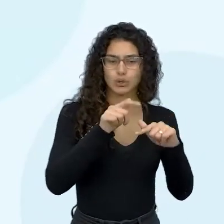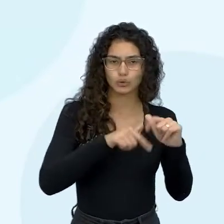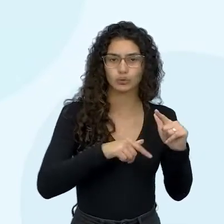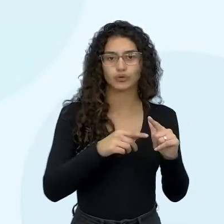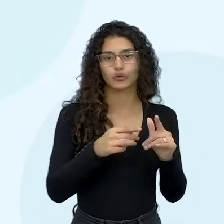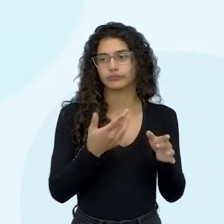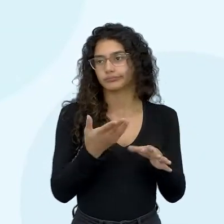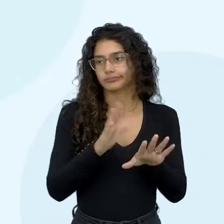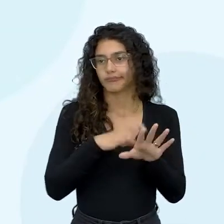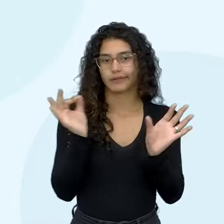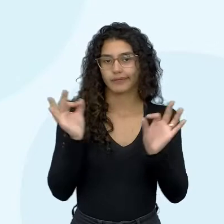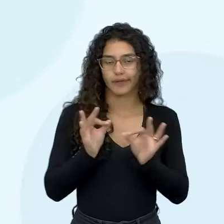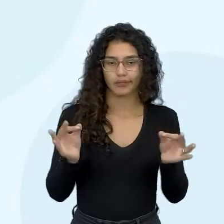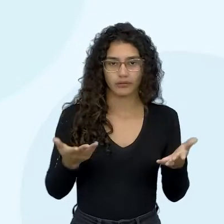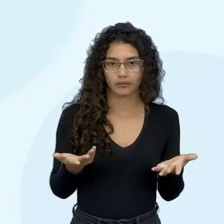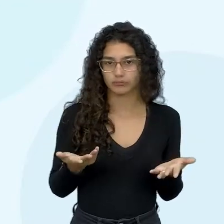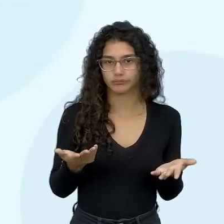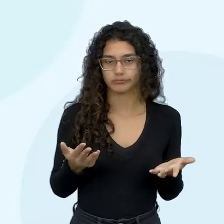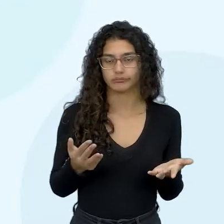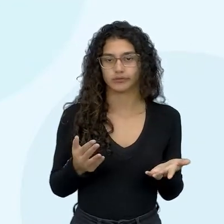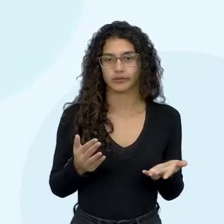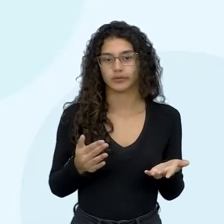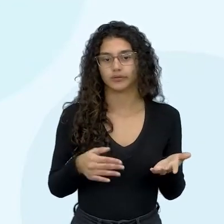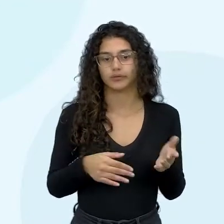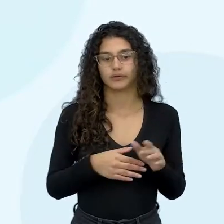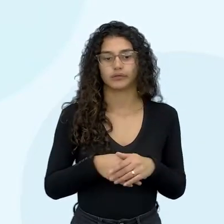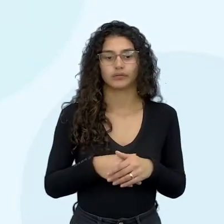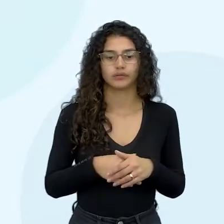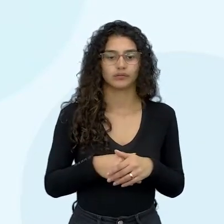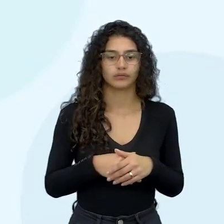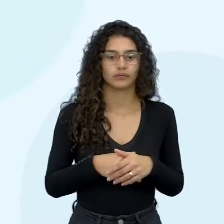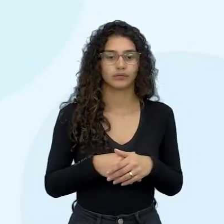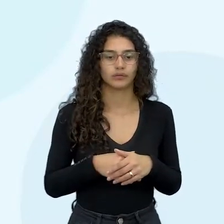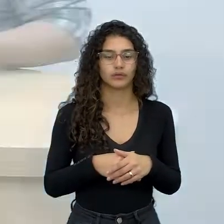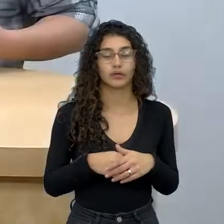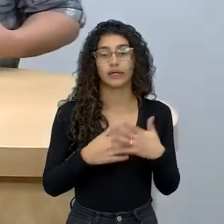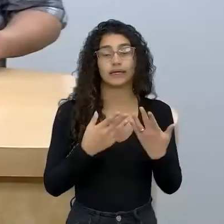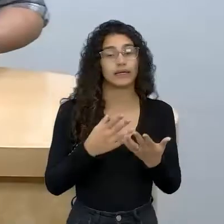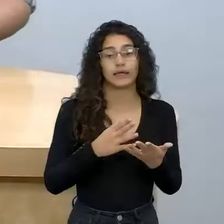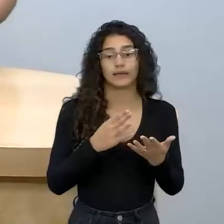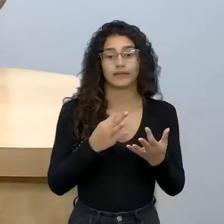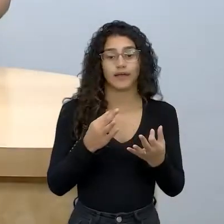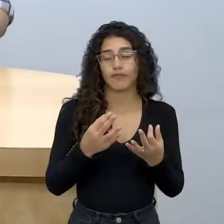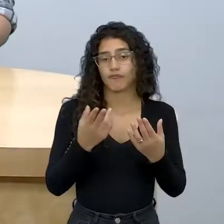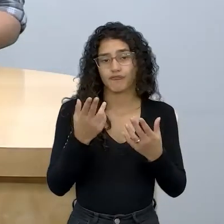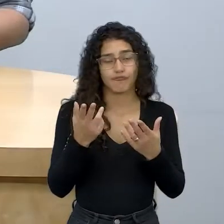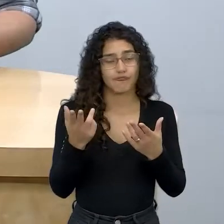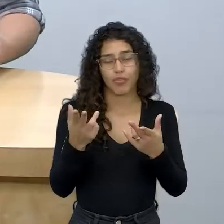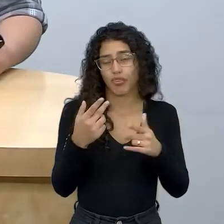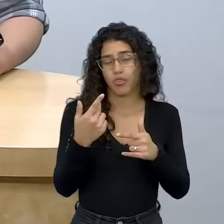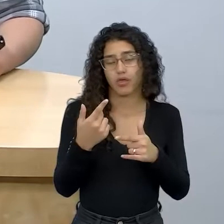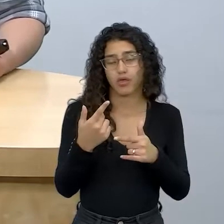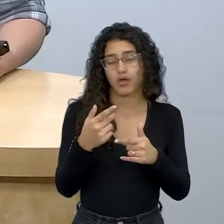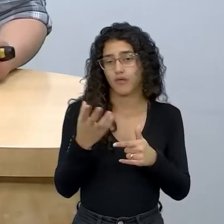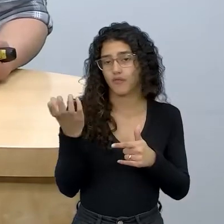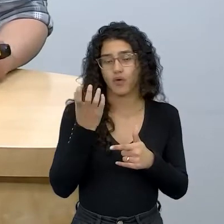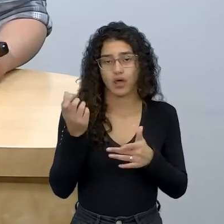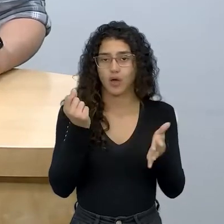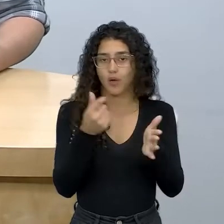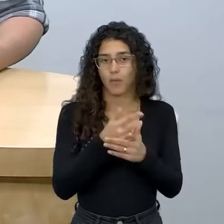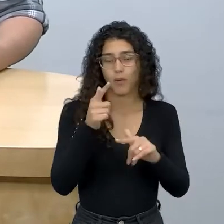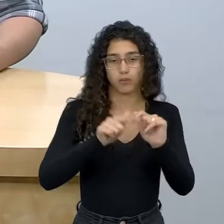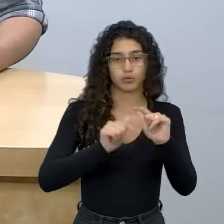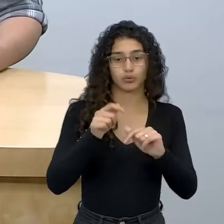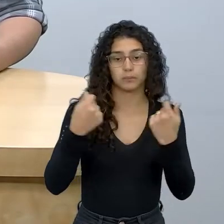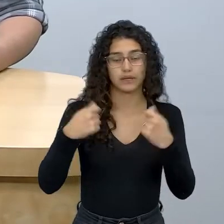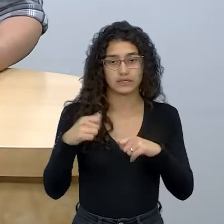serve para nada, né? Serve para, sei lá, juntar pó em casa, né? Ninguém vai querer comprar esse tipo de produto, né? Tem